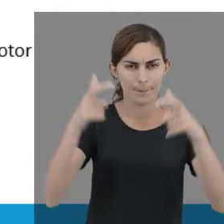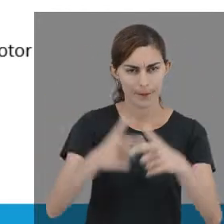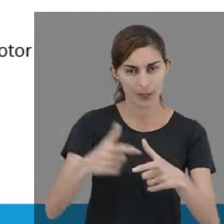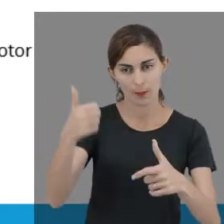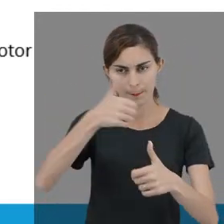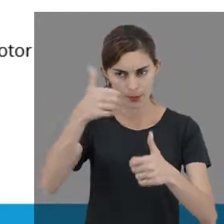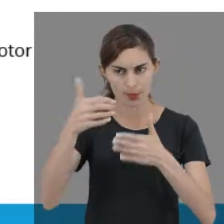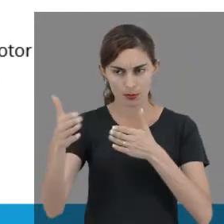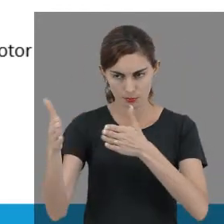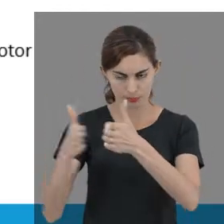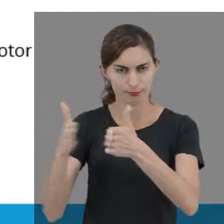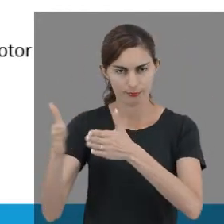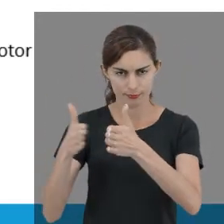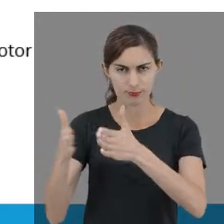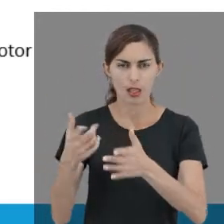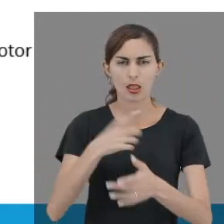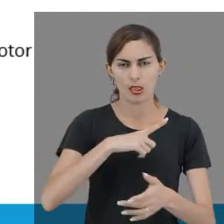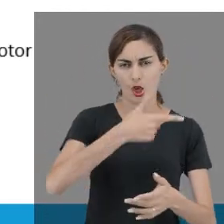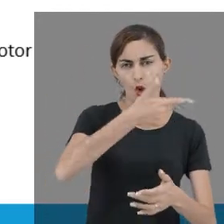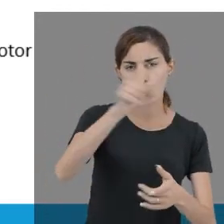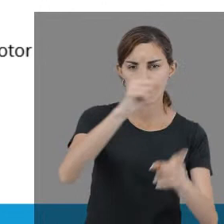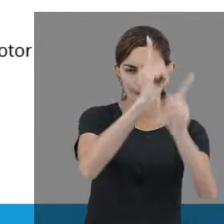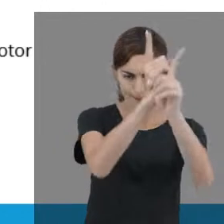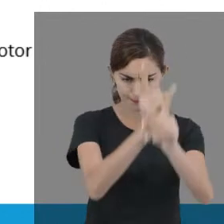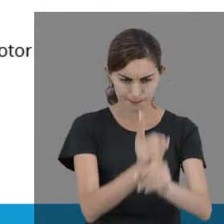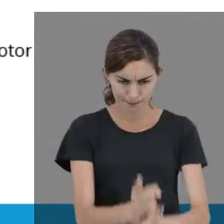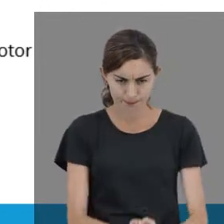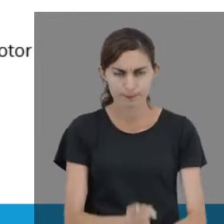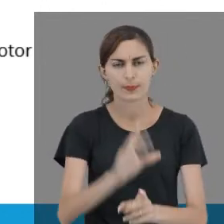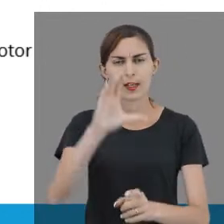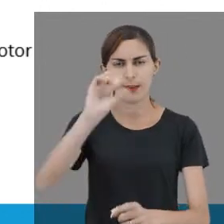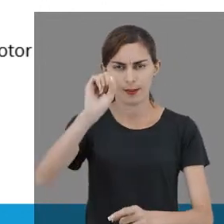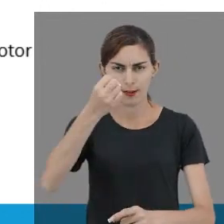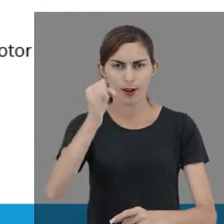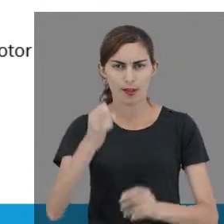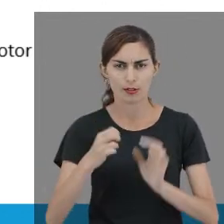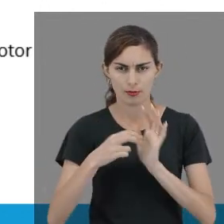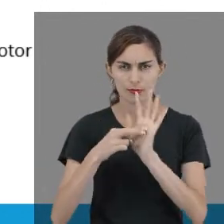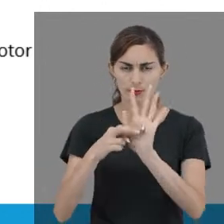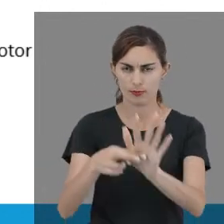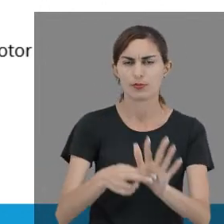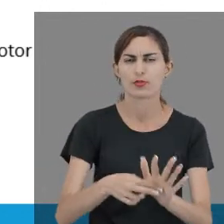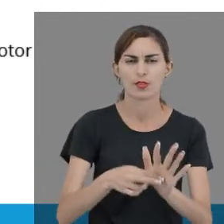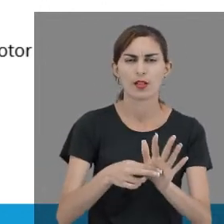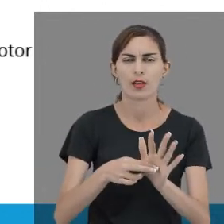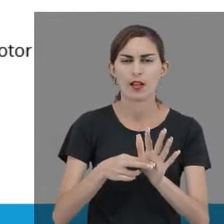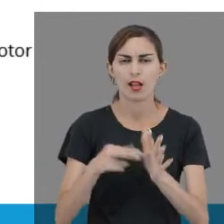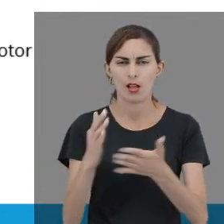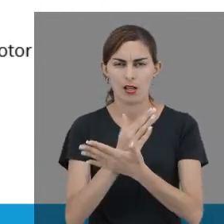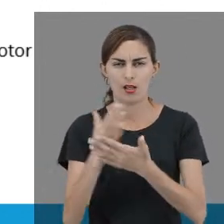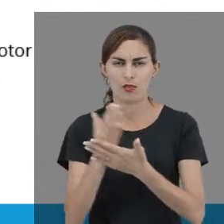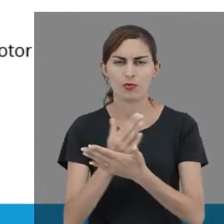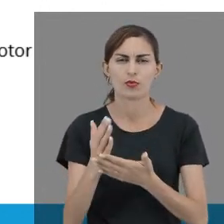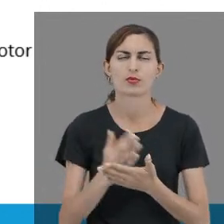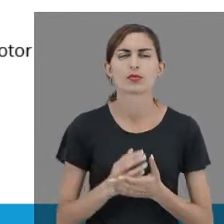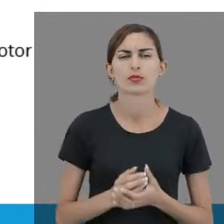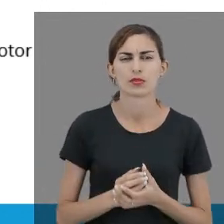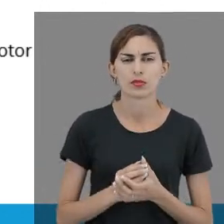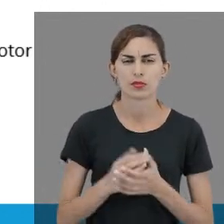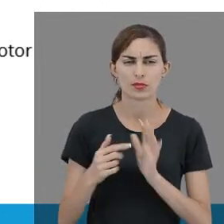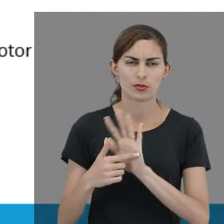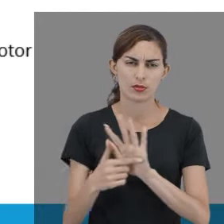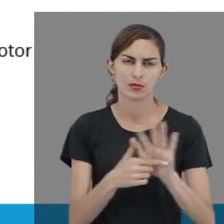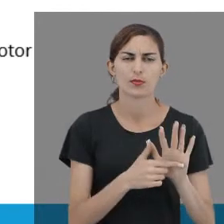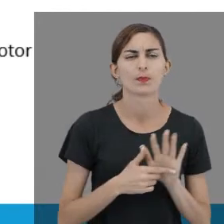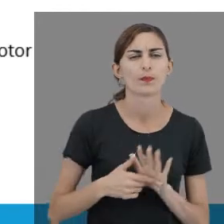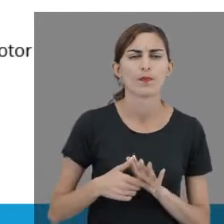aula. Então, a microcefalia foi o primeiro momento. Nós temos outros achados dos casos mais evidentes, né? Os que eu